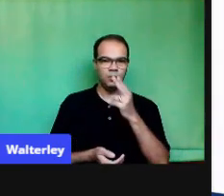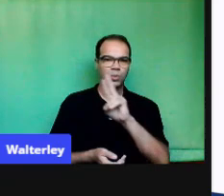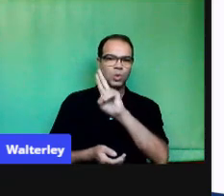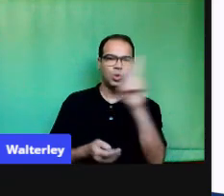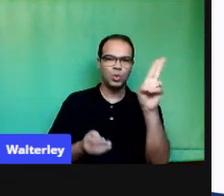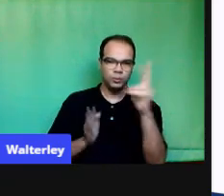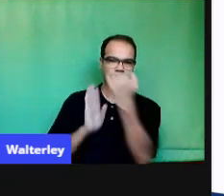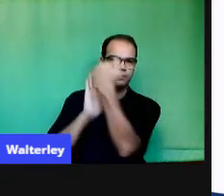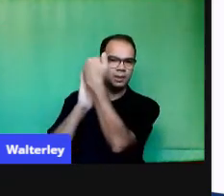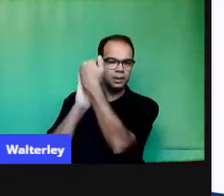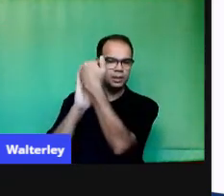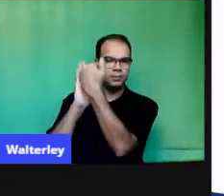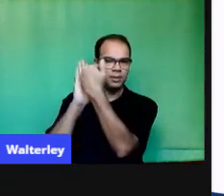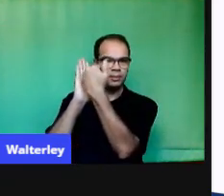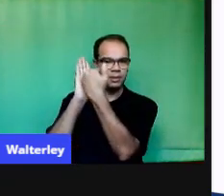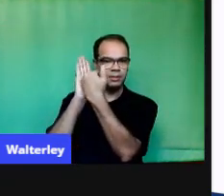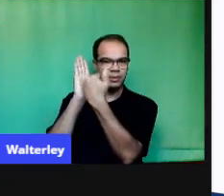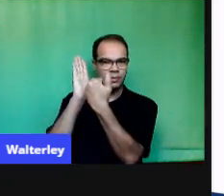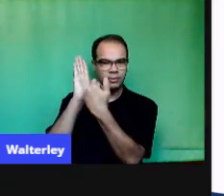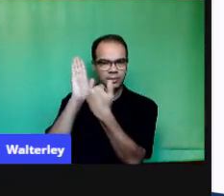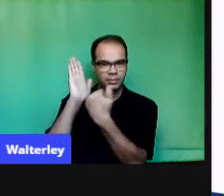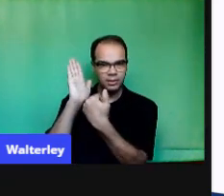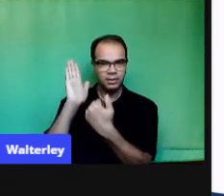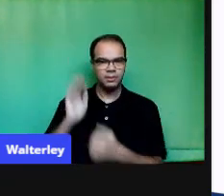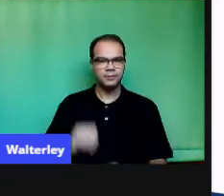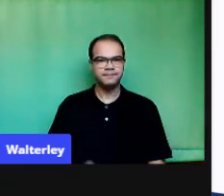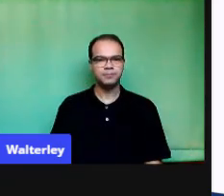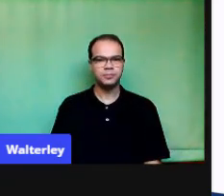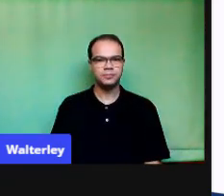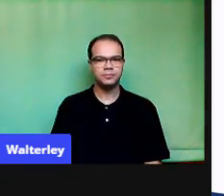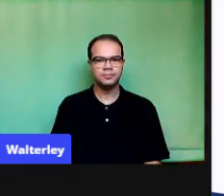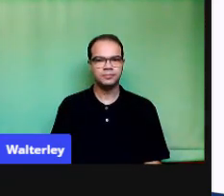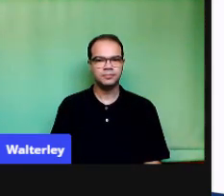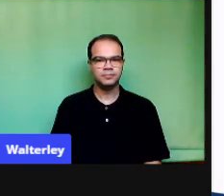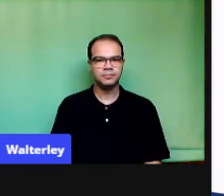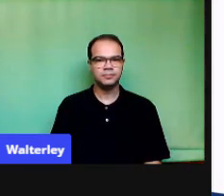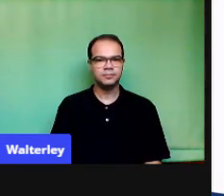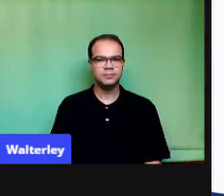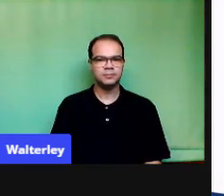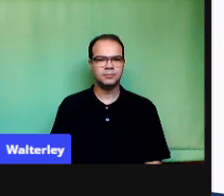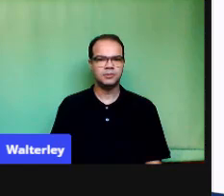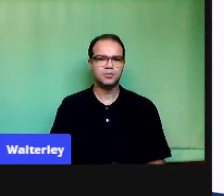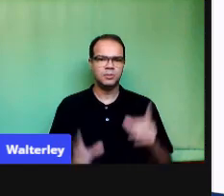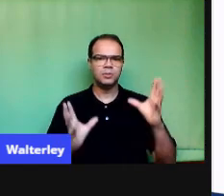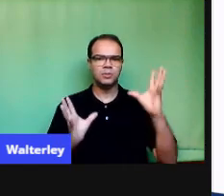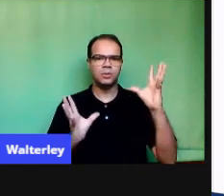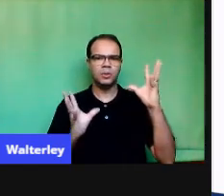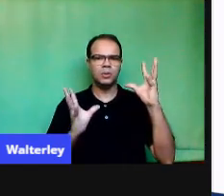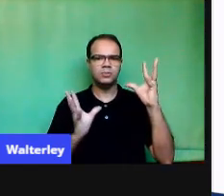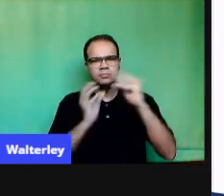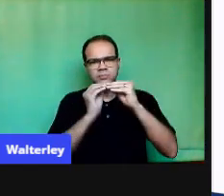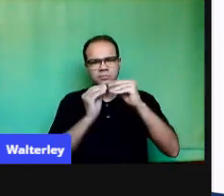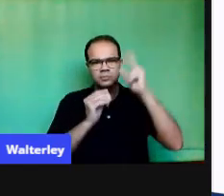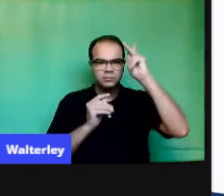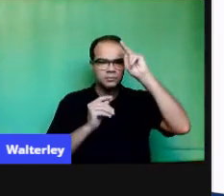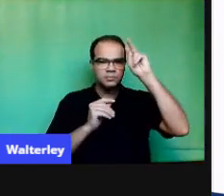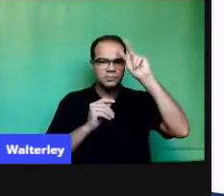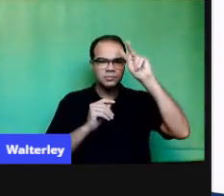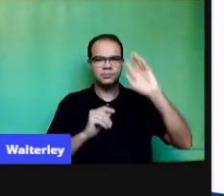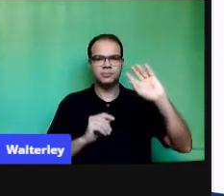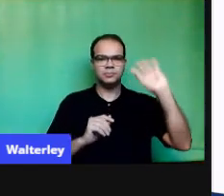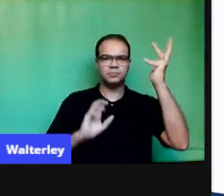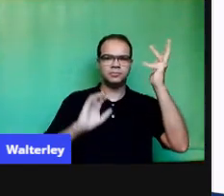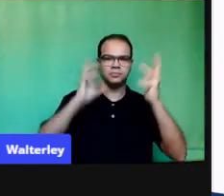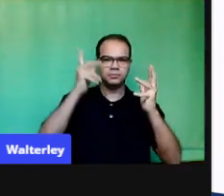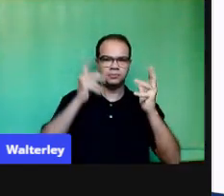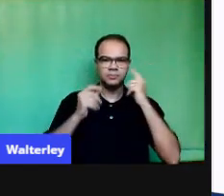gestores. Próximo slide. Para tentar fazer um contexto histórico, eu trouxe essas imagens